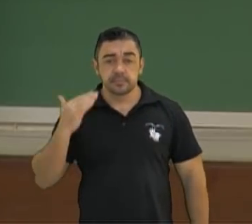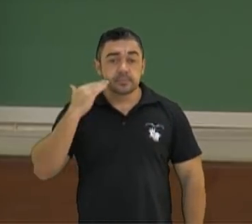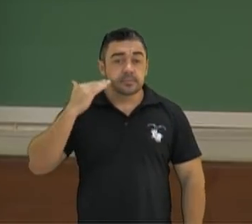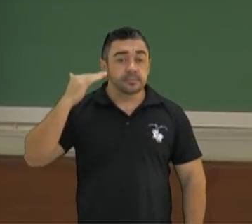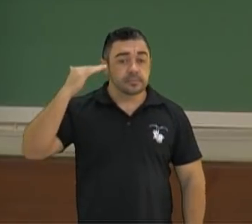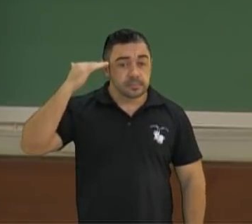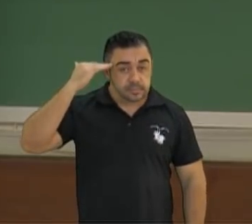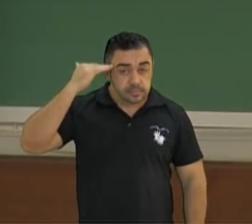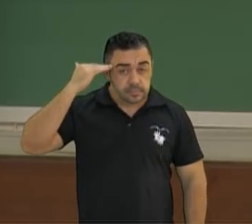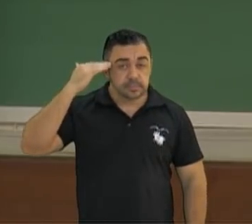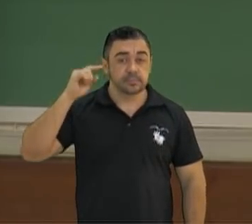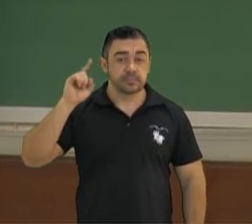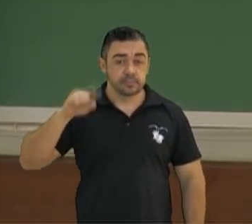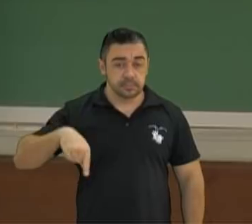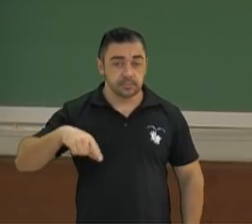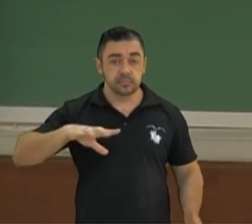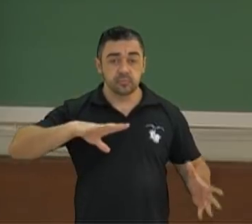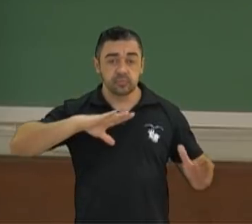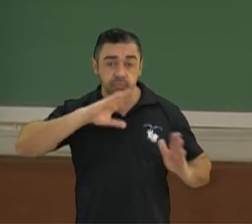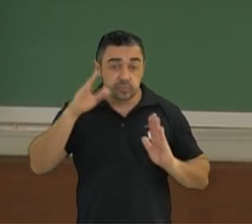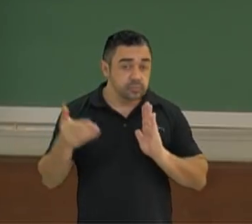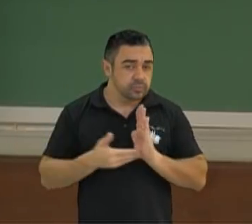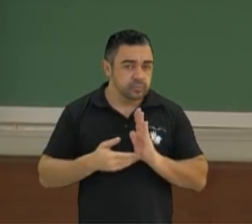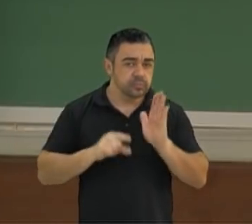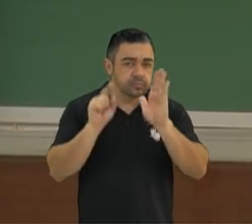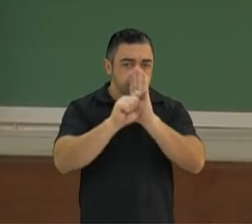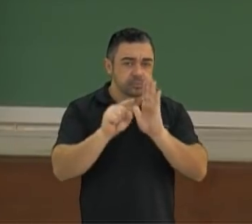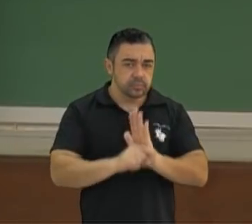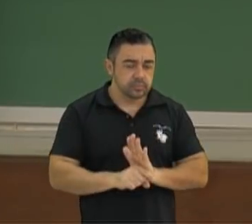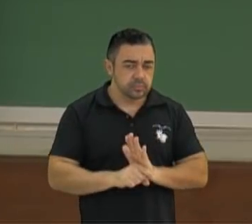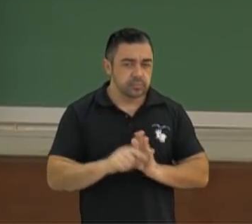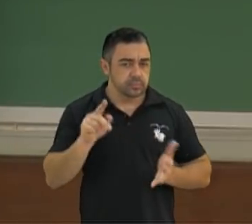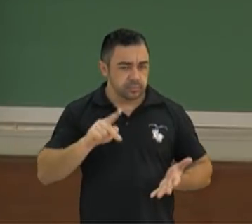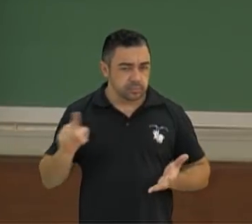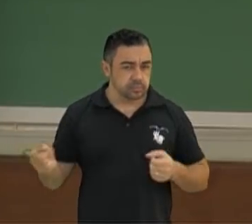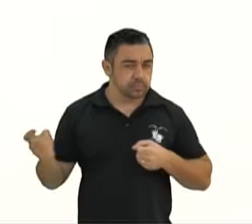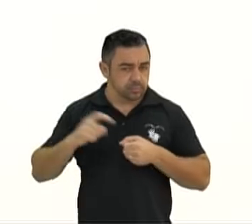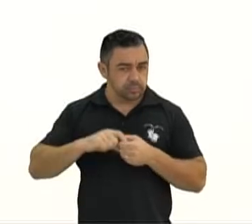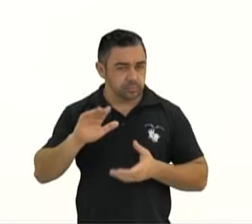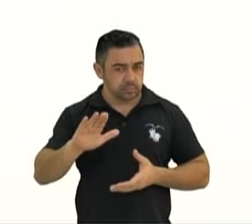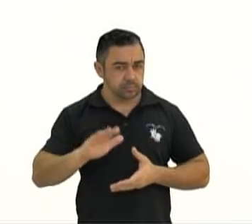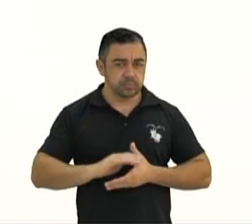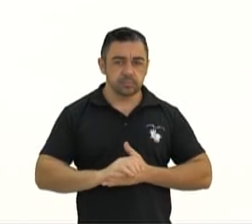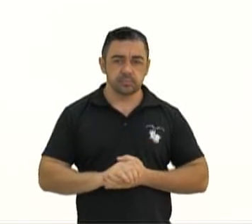foram entrevistados no total, ok? A professora já volta.